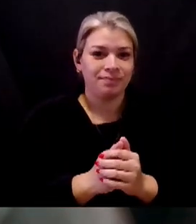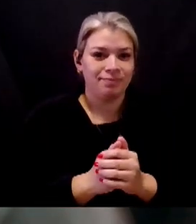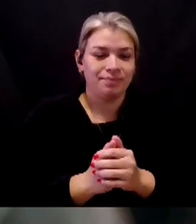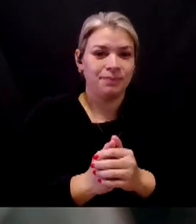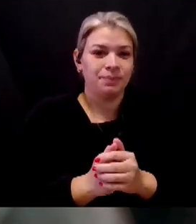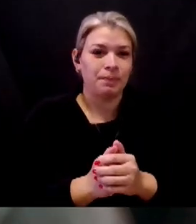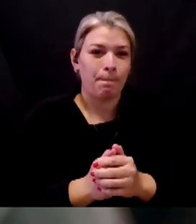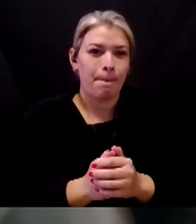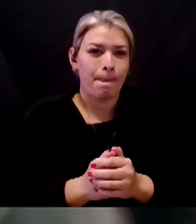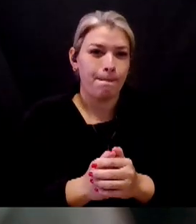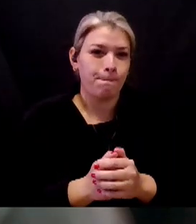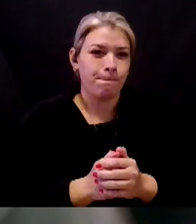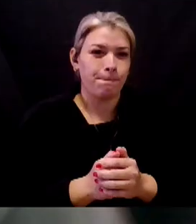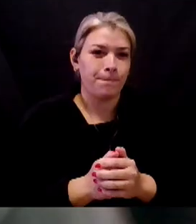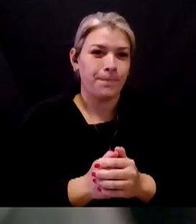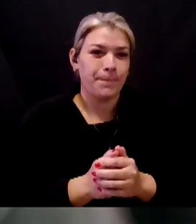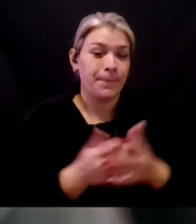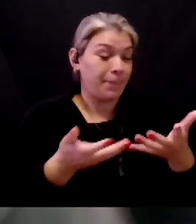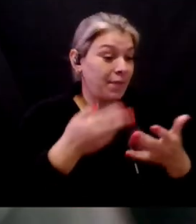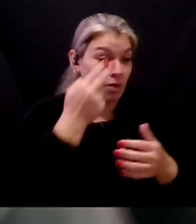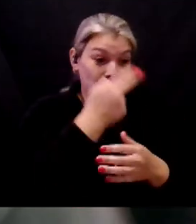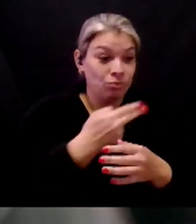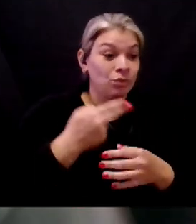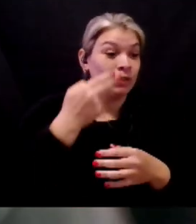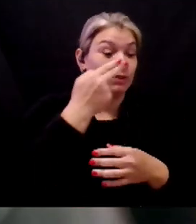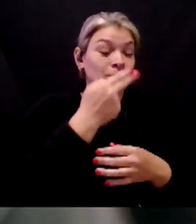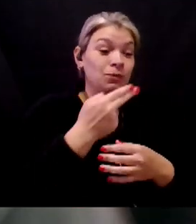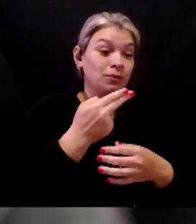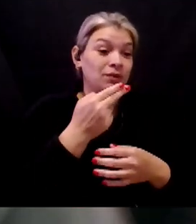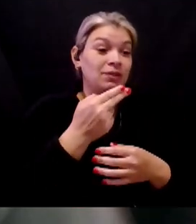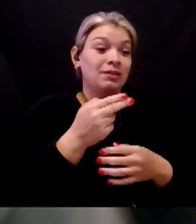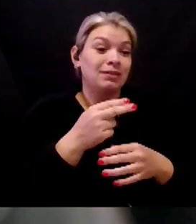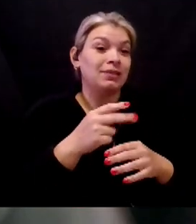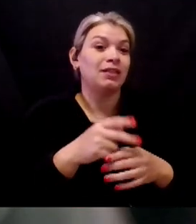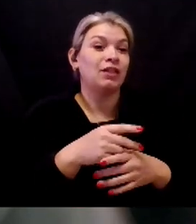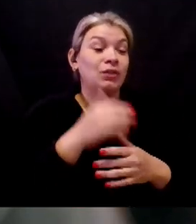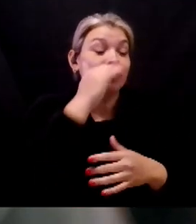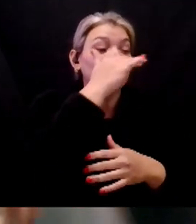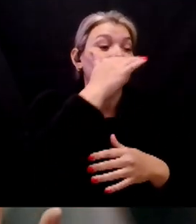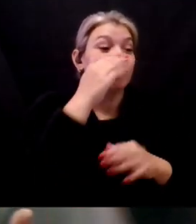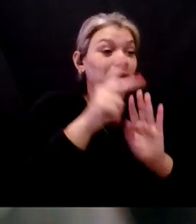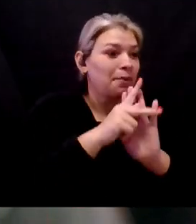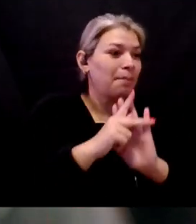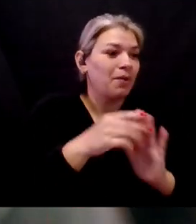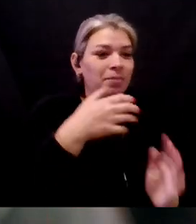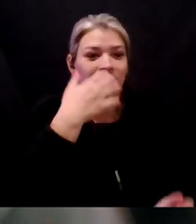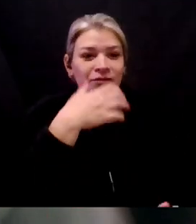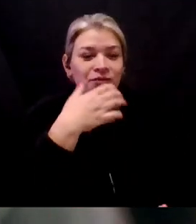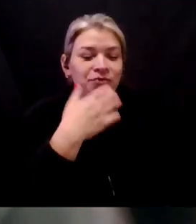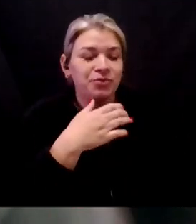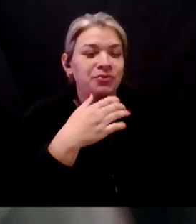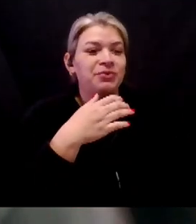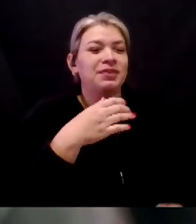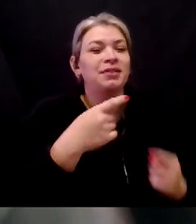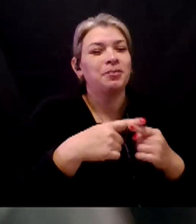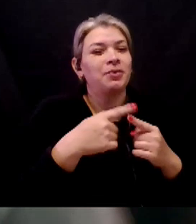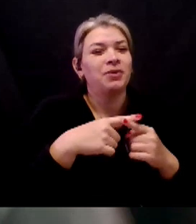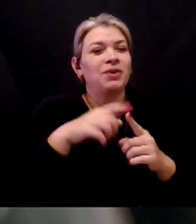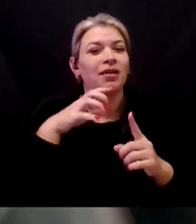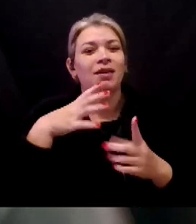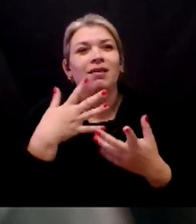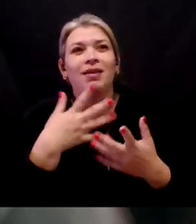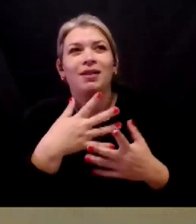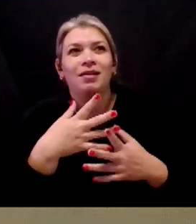utilizar, com cheiros agradáveis para a criança. Então, esse marketing voltado para as colorações influenciou com